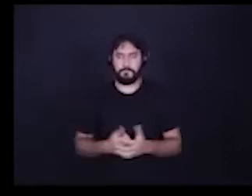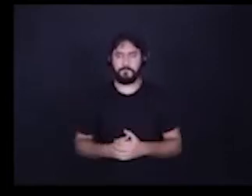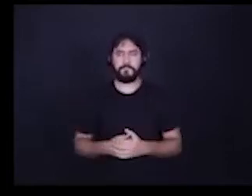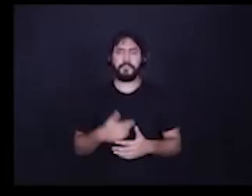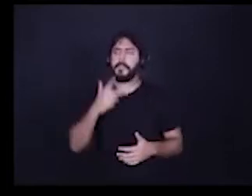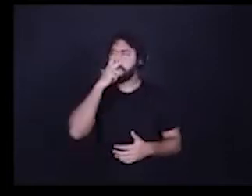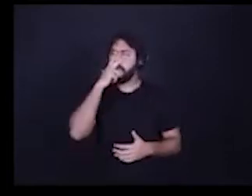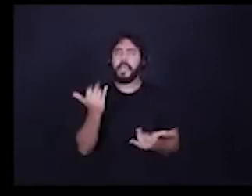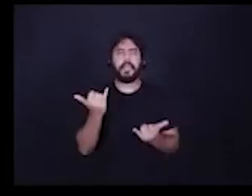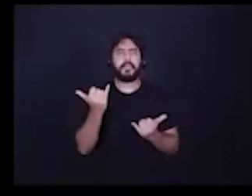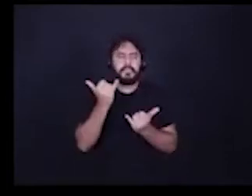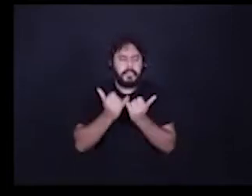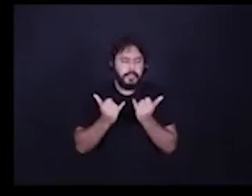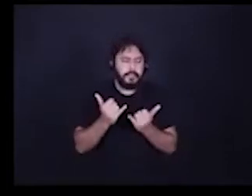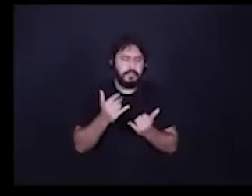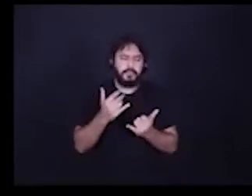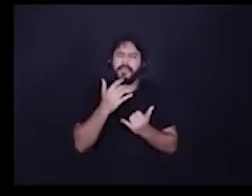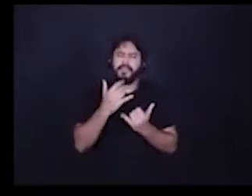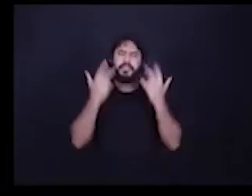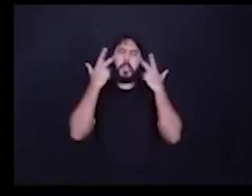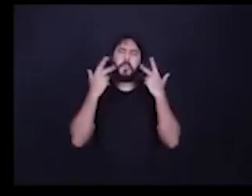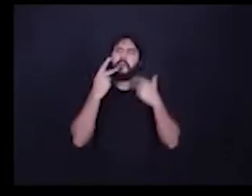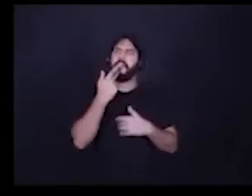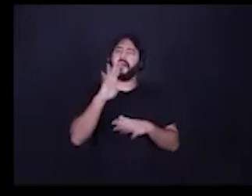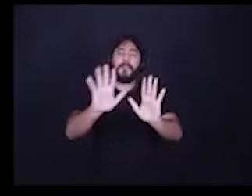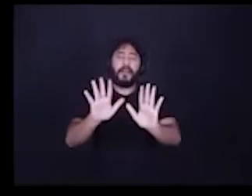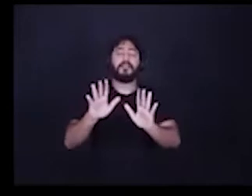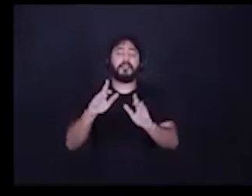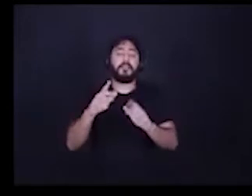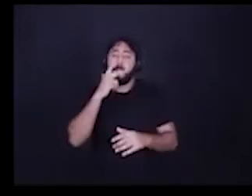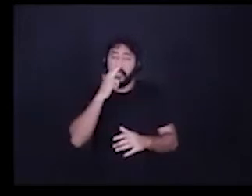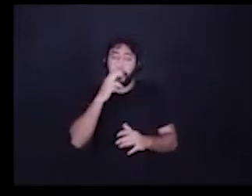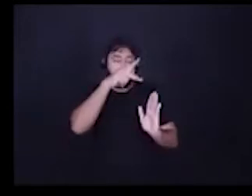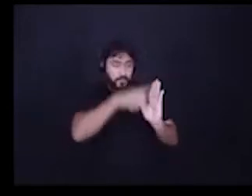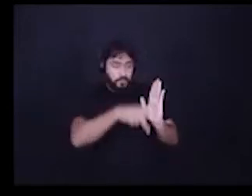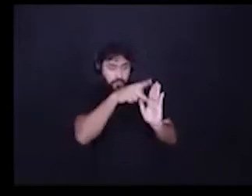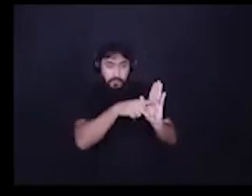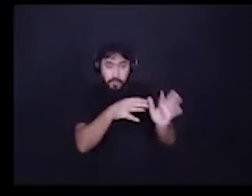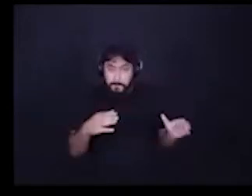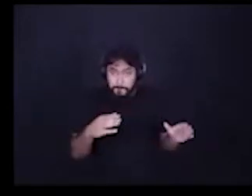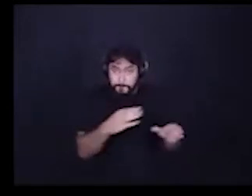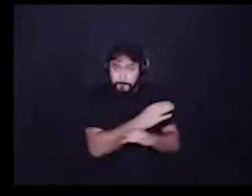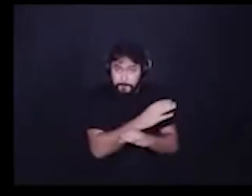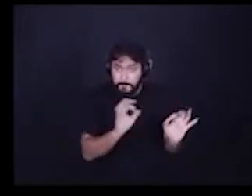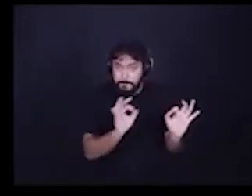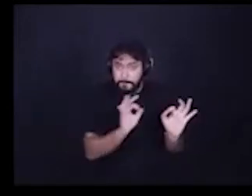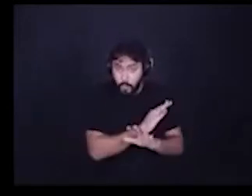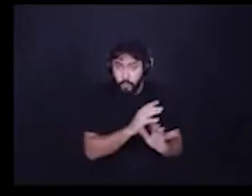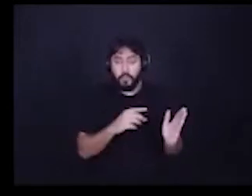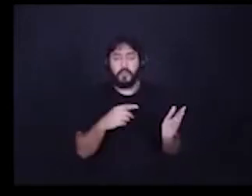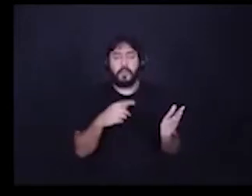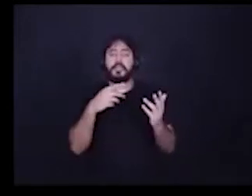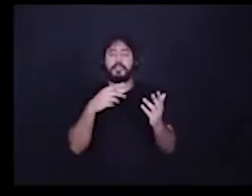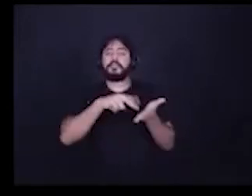meio que é quase um clichê dizer isso, mas muito mais do que o resultado final dos projetos que eu faço, é muito olhar para qual foi a